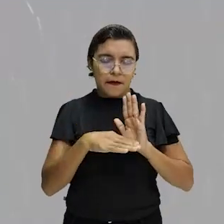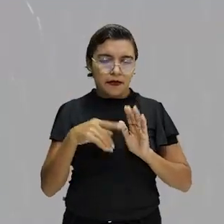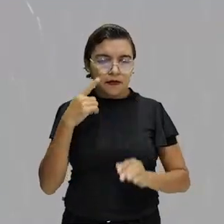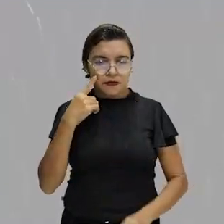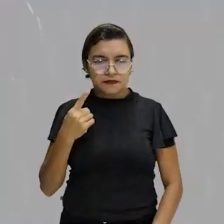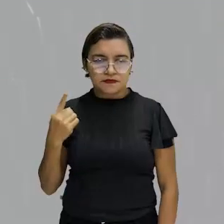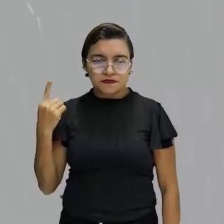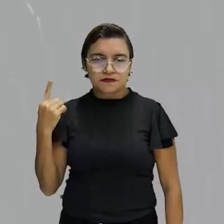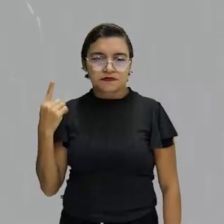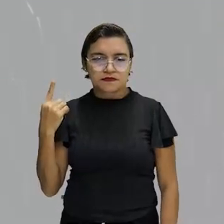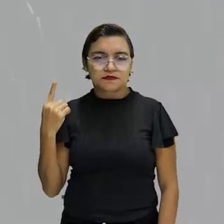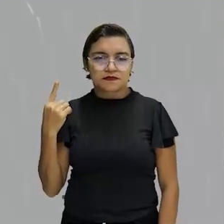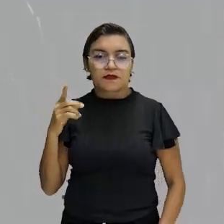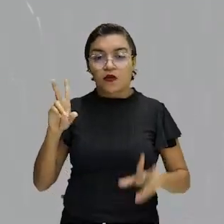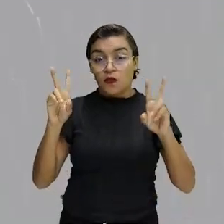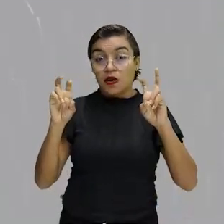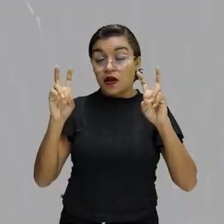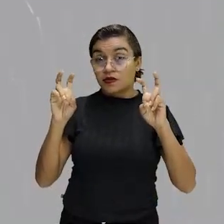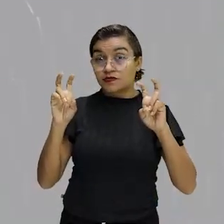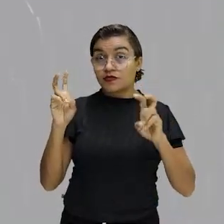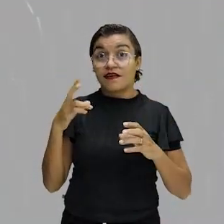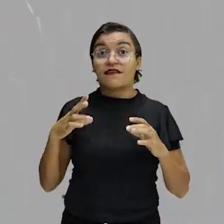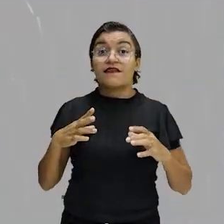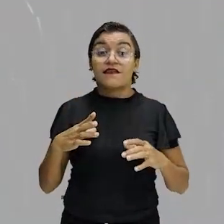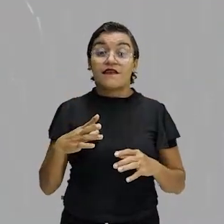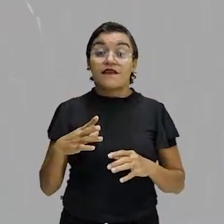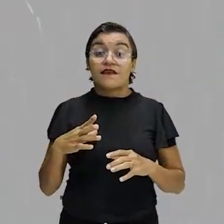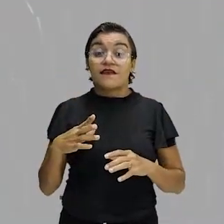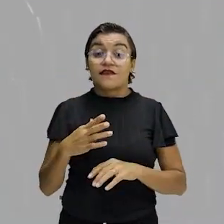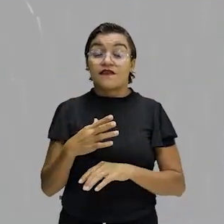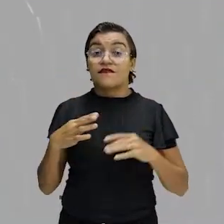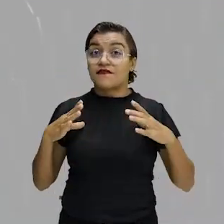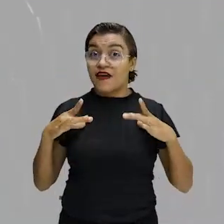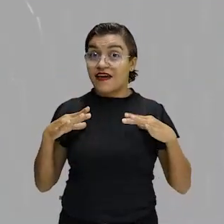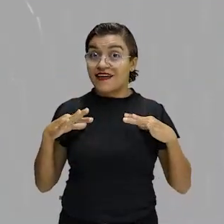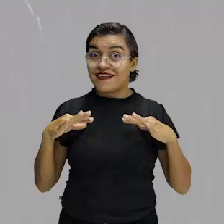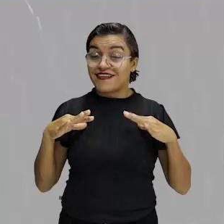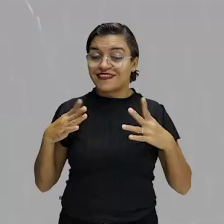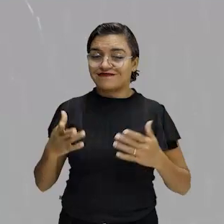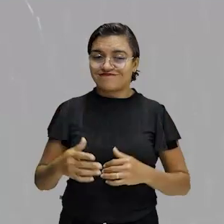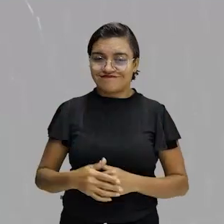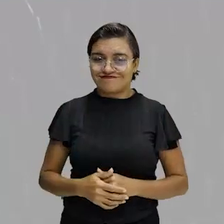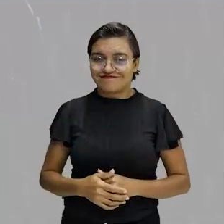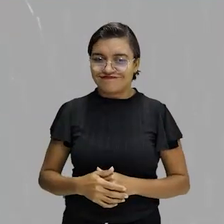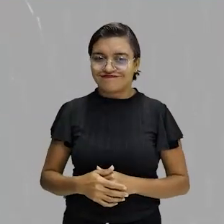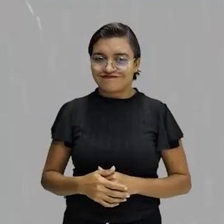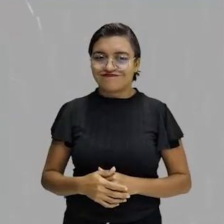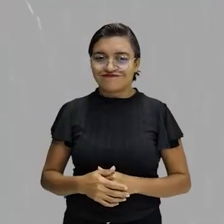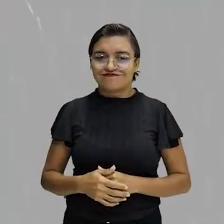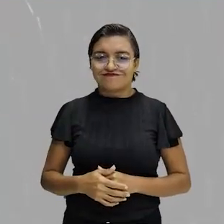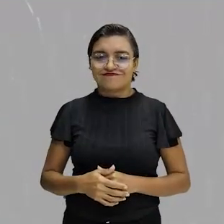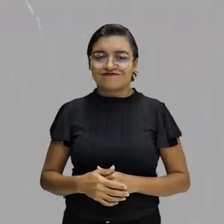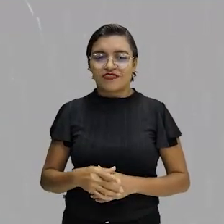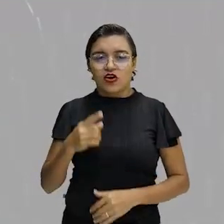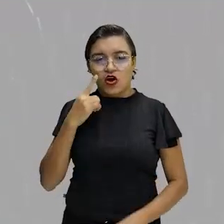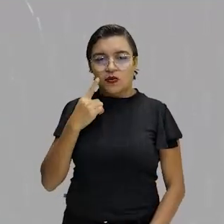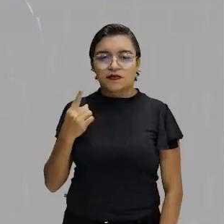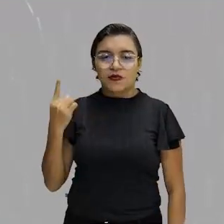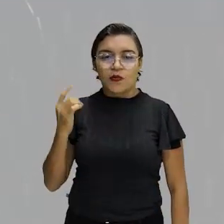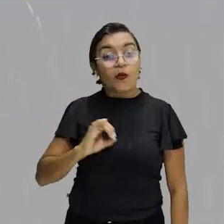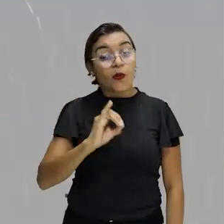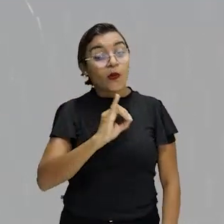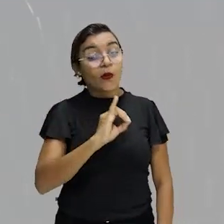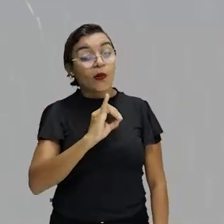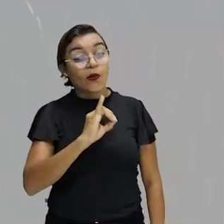Márcio. O assunto do e-mail, as férias. E aí, Márcio, tudo tranquilo? Então, acabei de voltar de férias e tenho uma